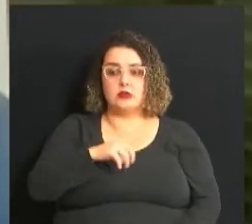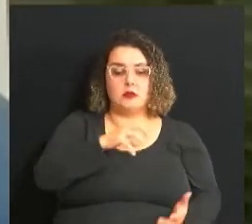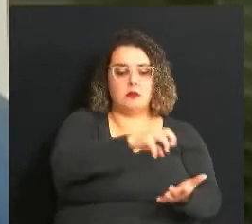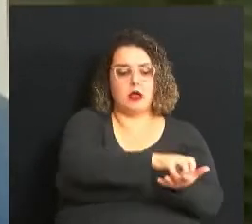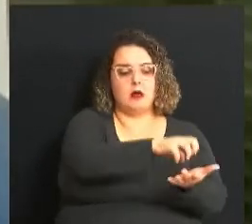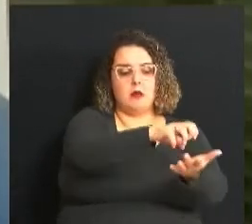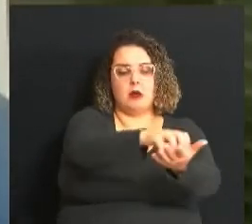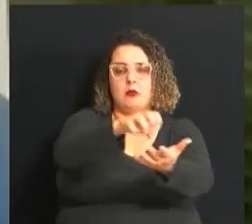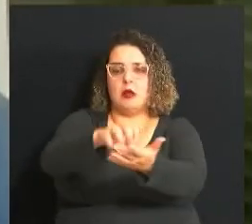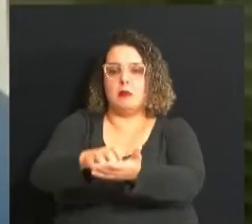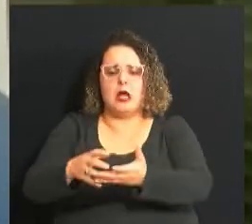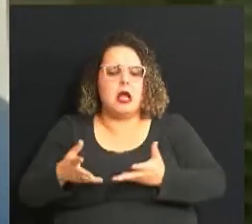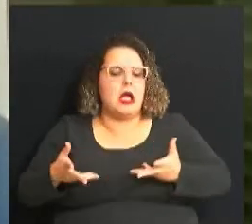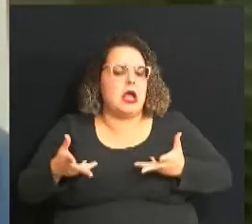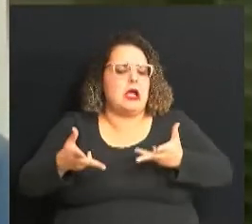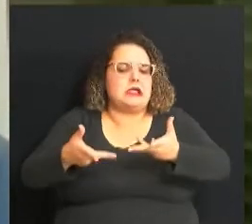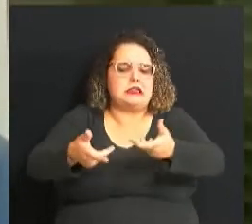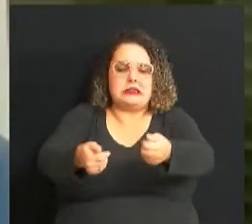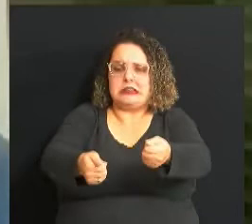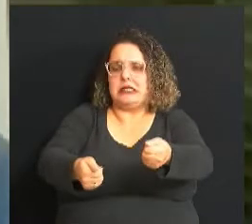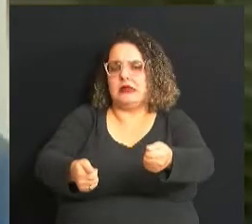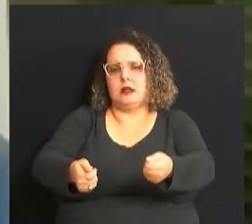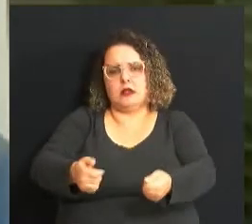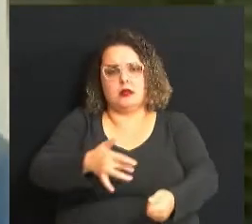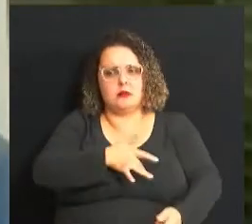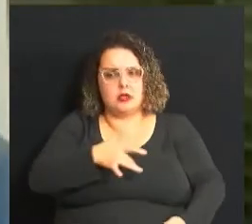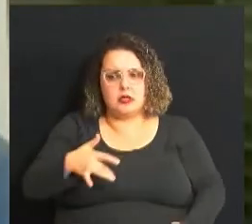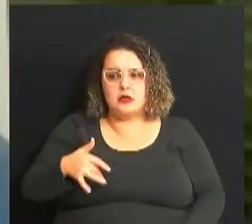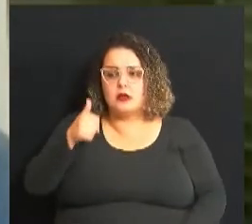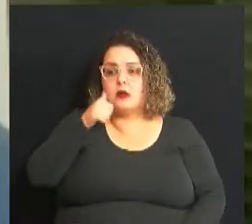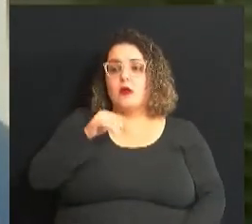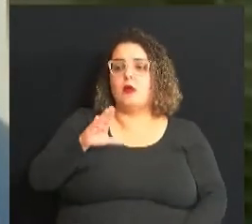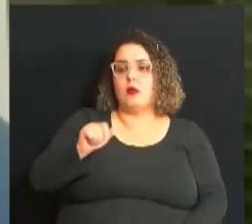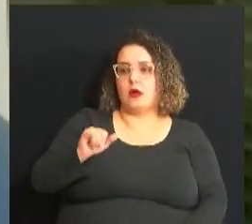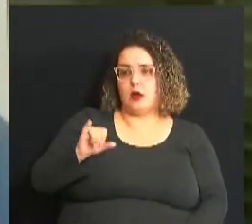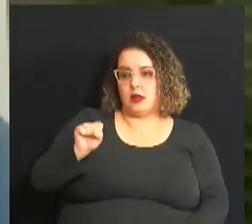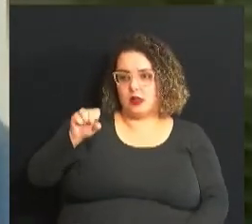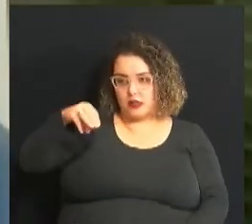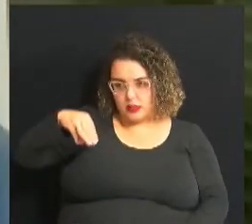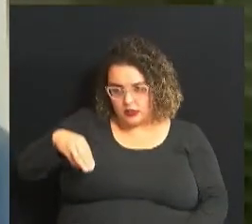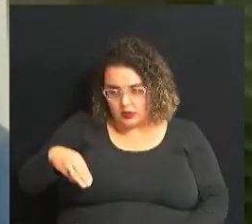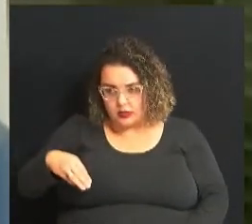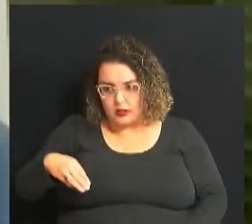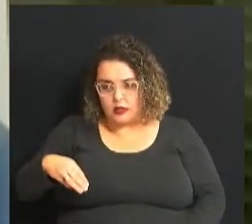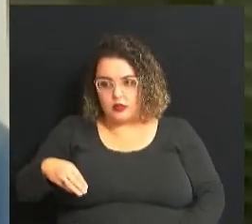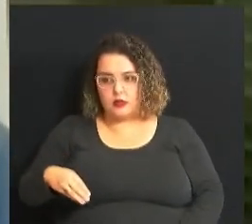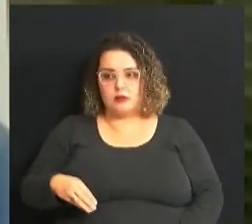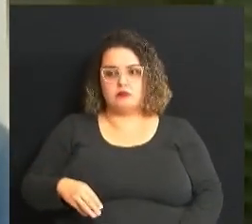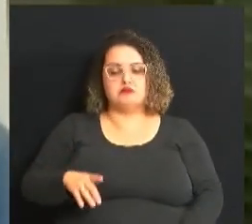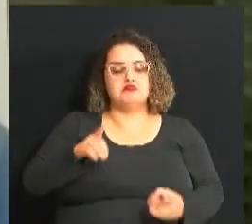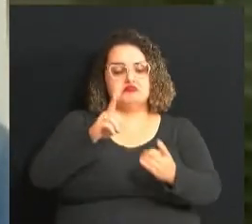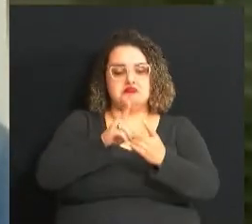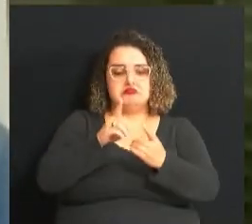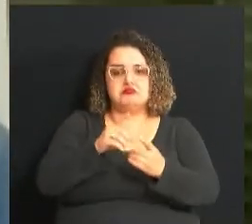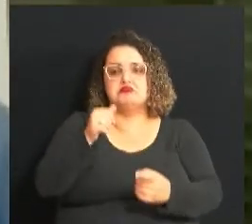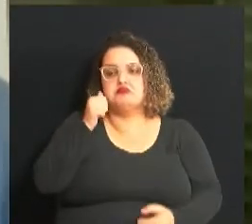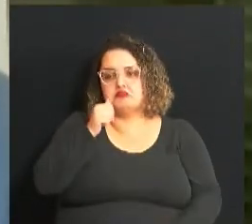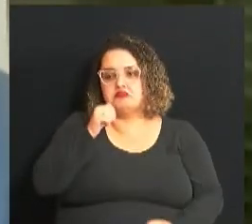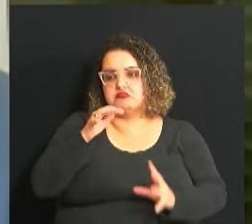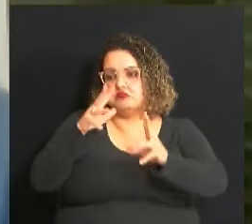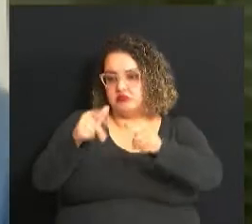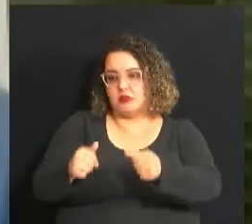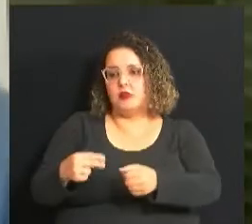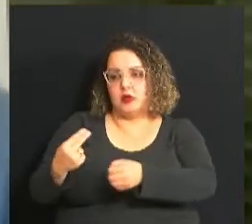excelência para a saúde da mulher. Nós temos o CAISM, né, que é o Centro de Atenção Integral à Mulher, que fica no Unicamp,